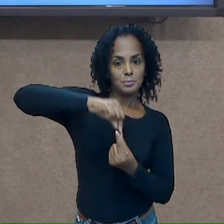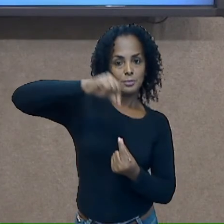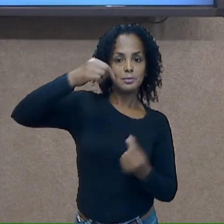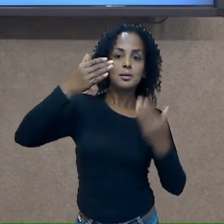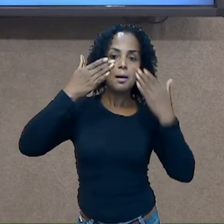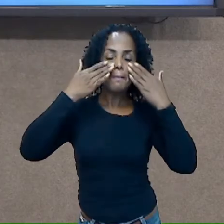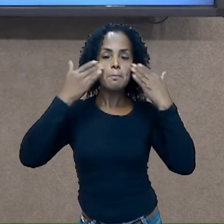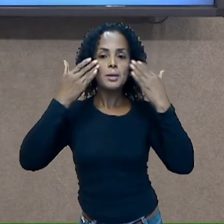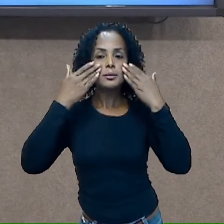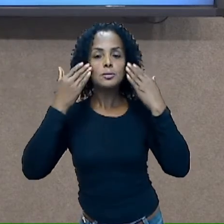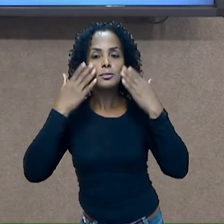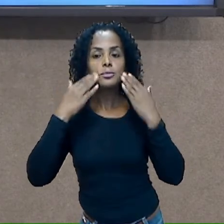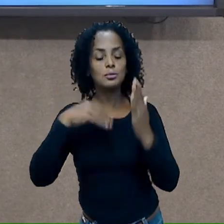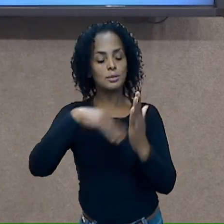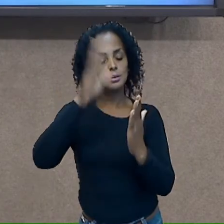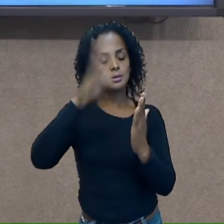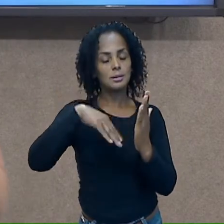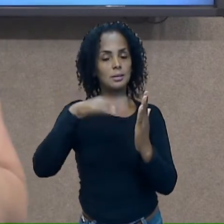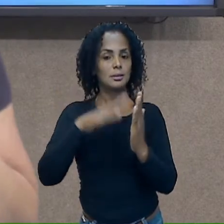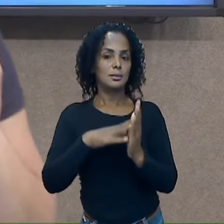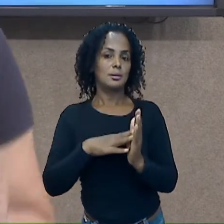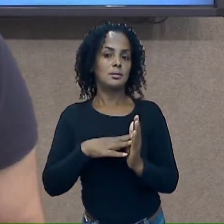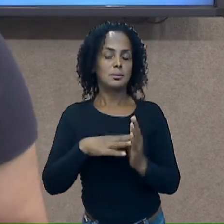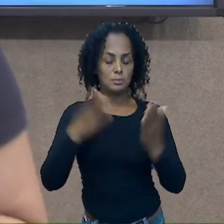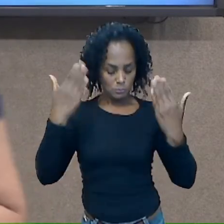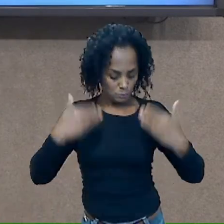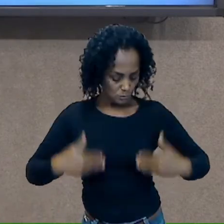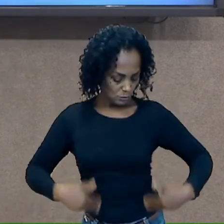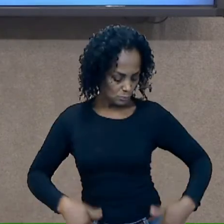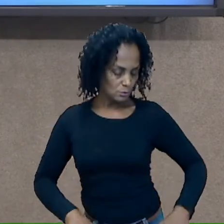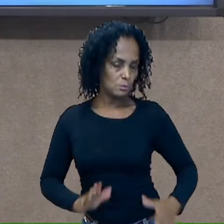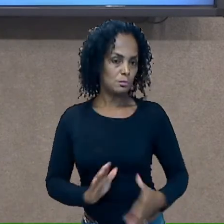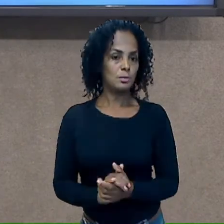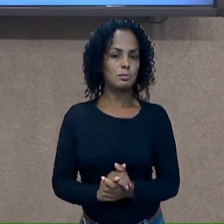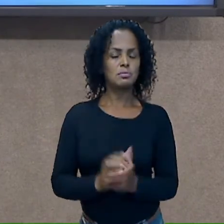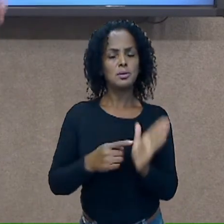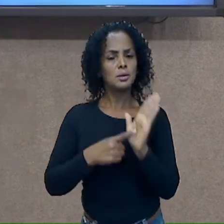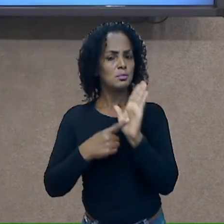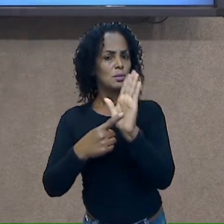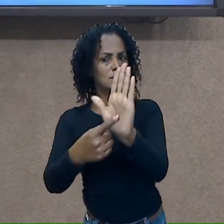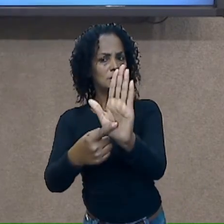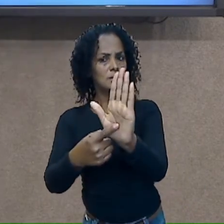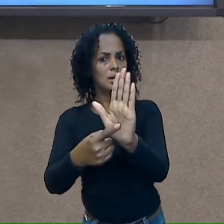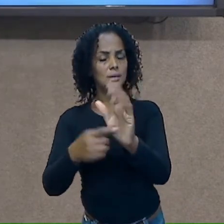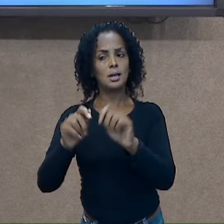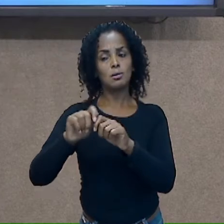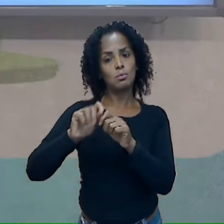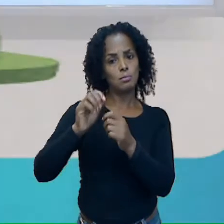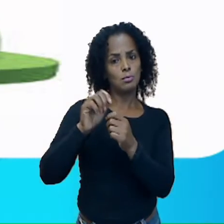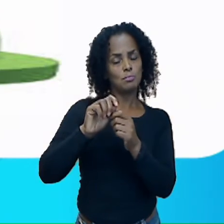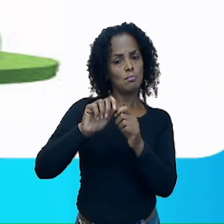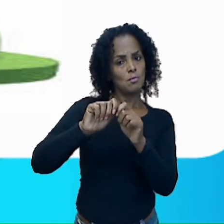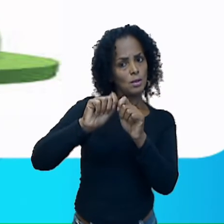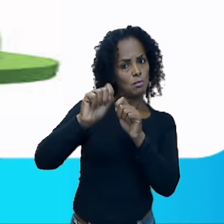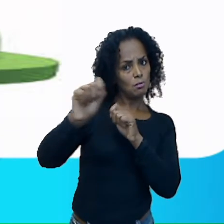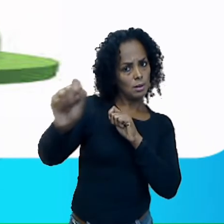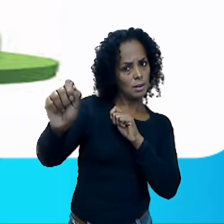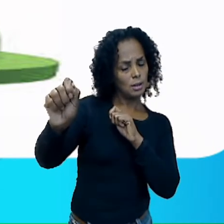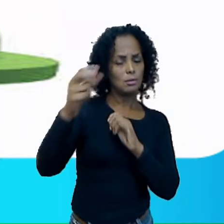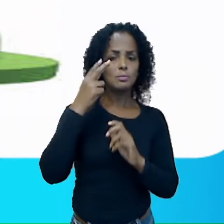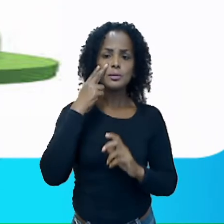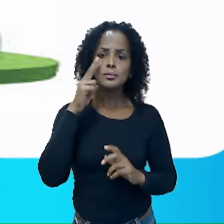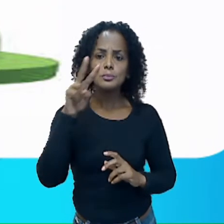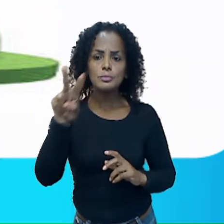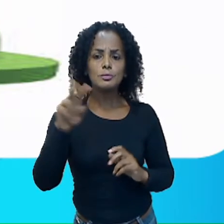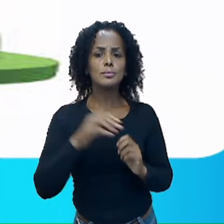pintura corporal. Porque eu queria mostrar para vocês isso aí. Que ela está aqui com um arco na mão, né? Vocês podem